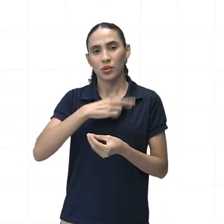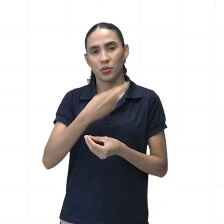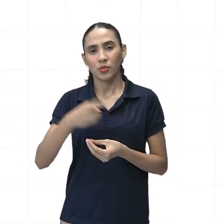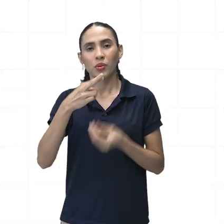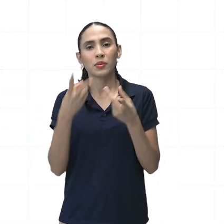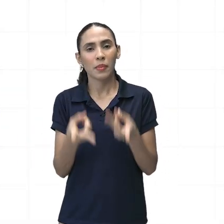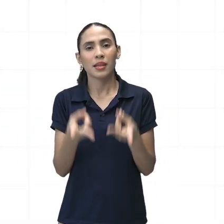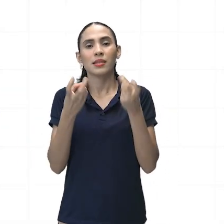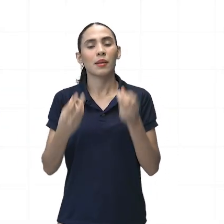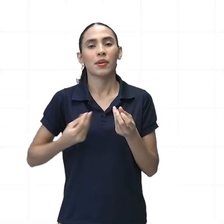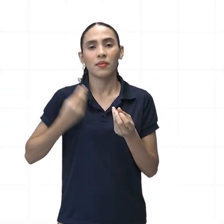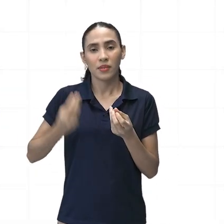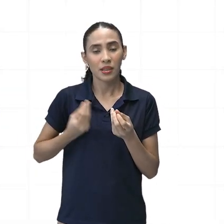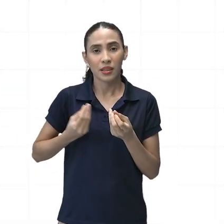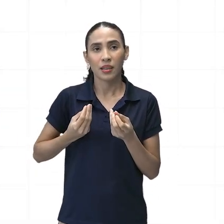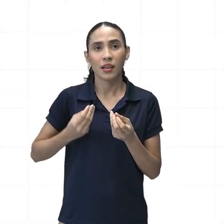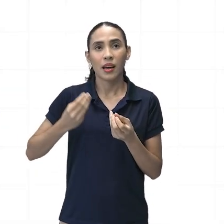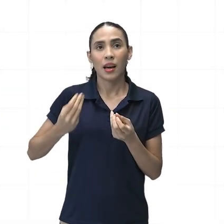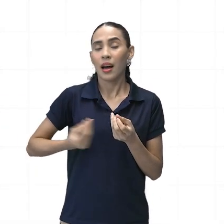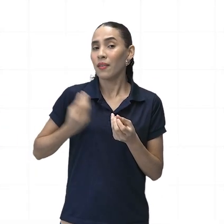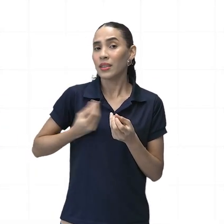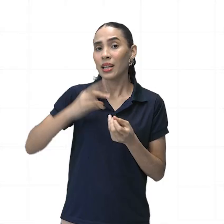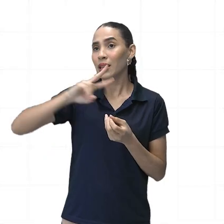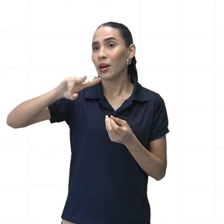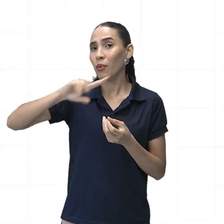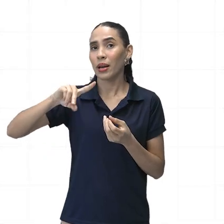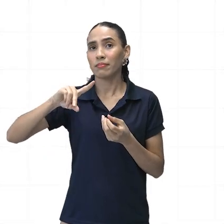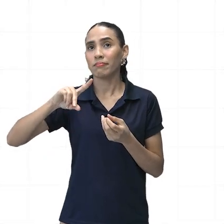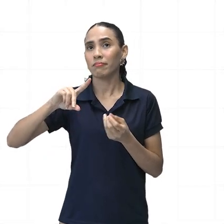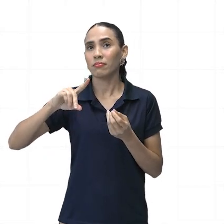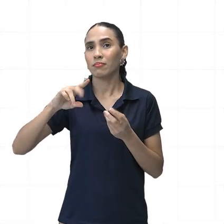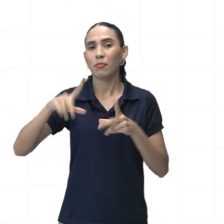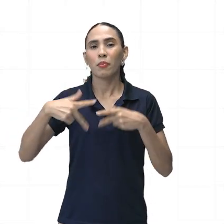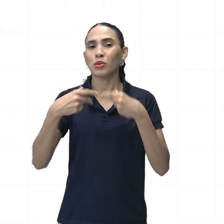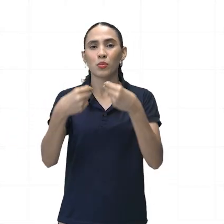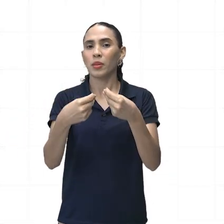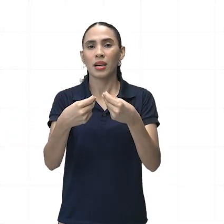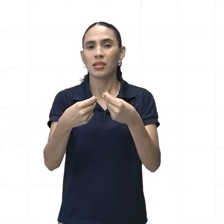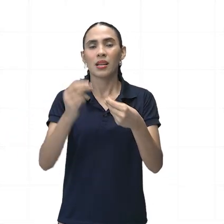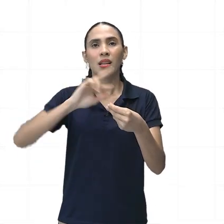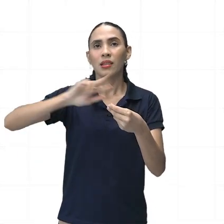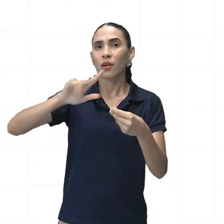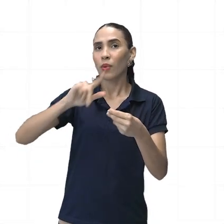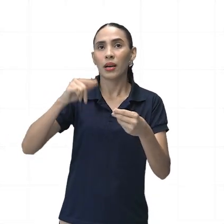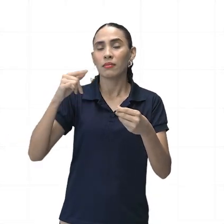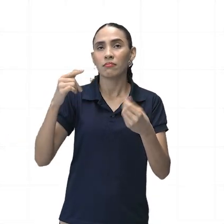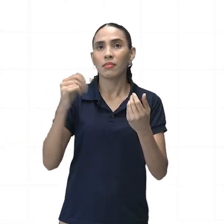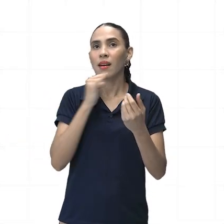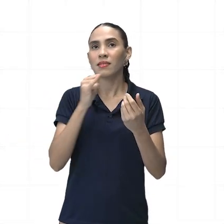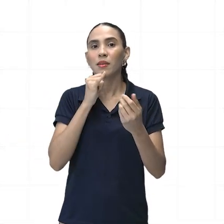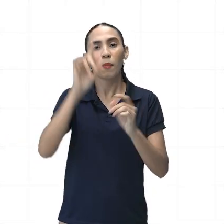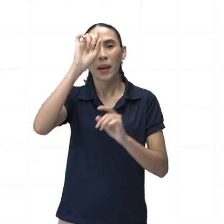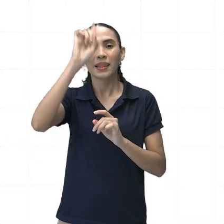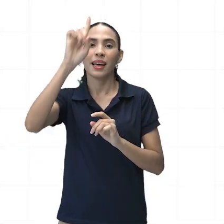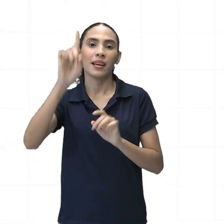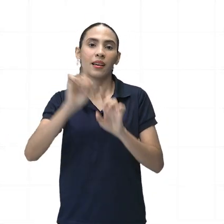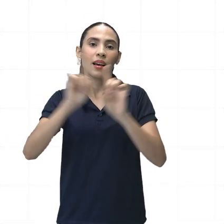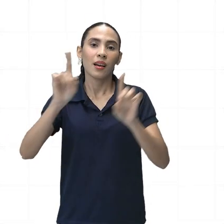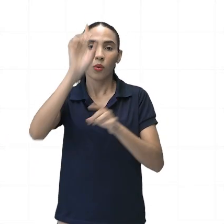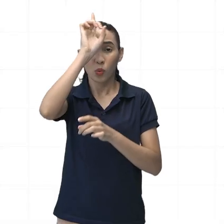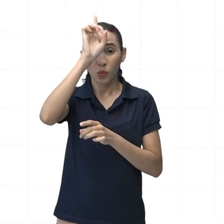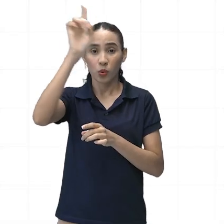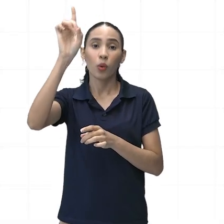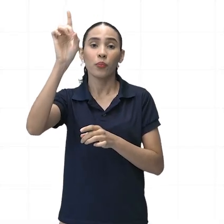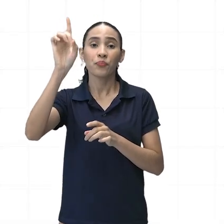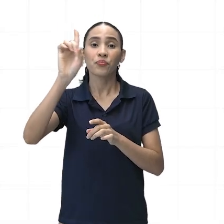a vida. A vida, ela não é um acidente, ela não é um acaso, ela não é uma coincidência, ela é um